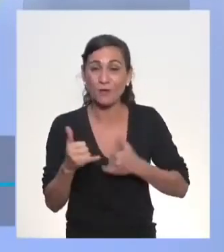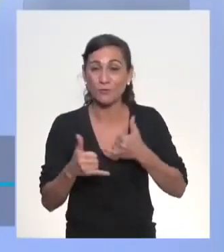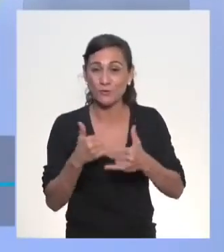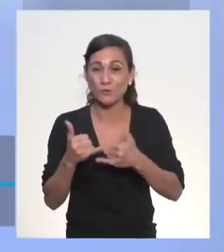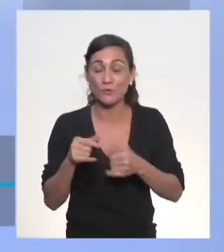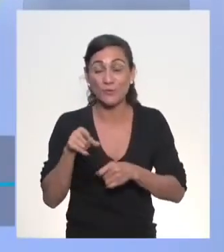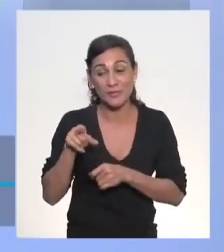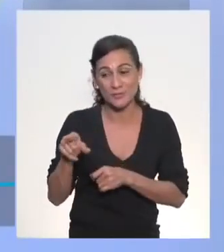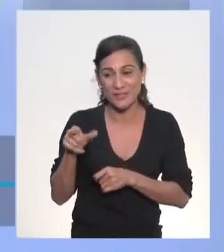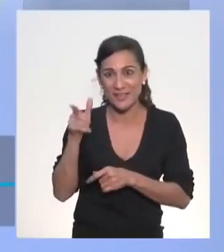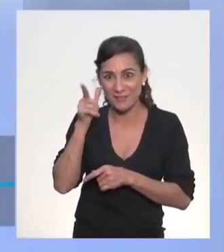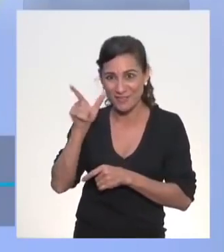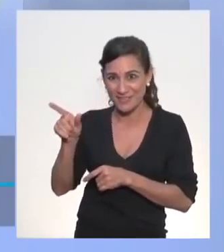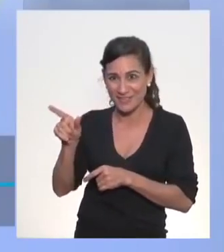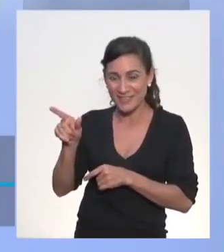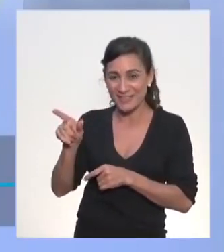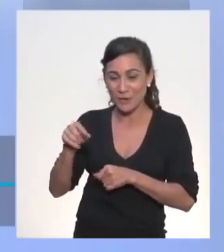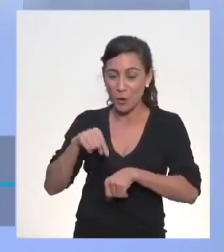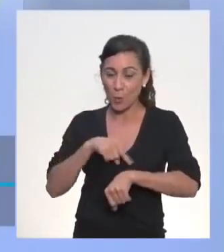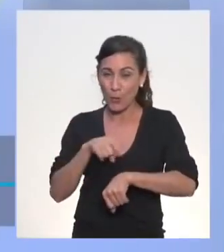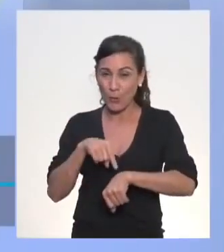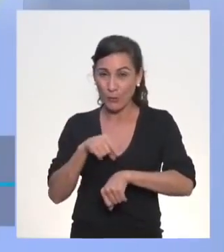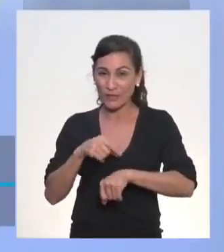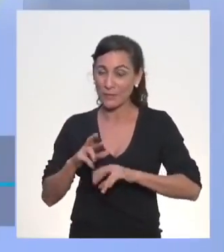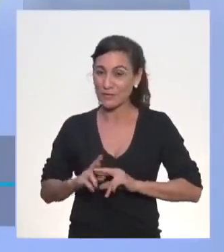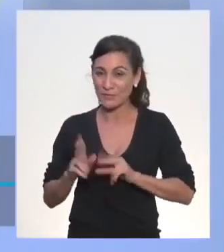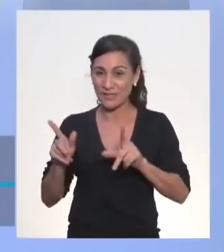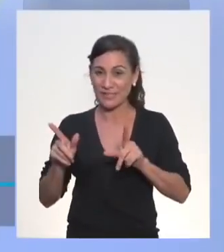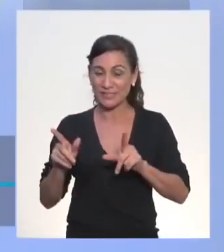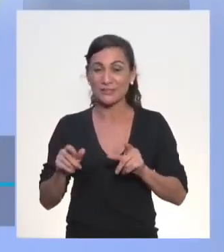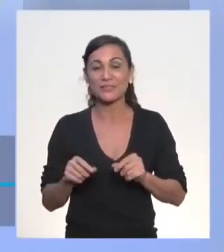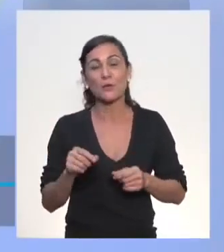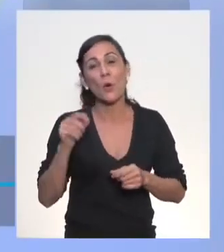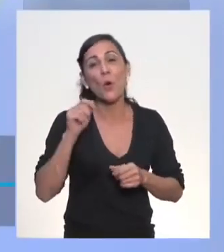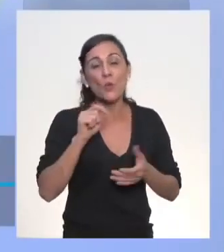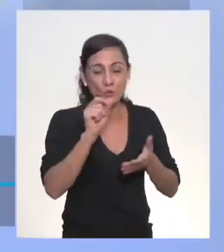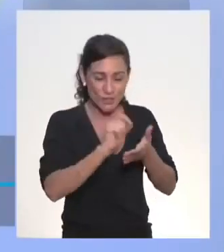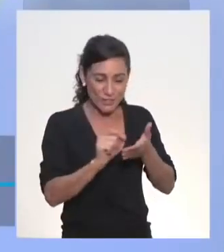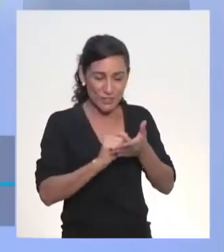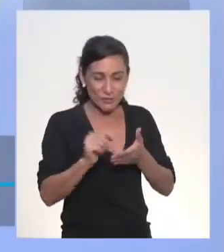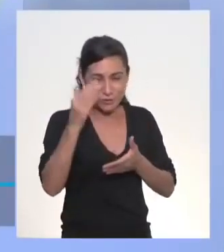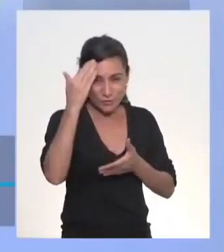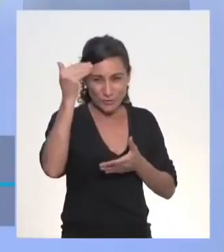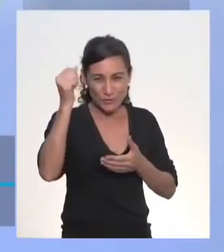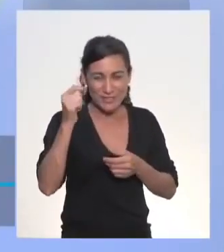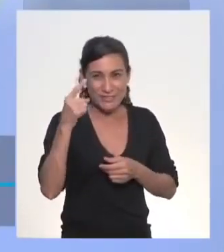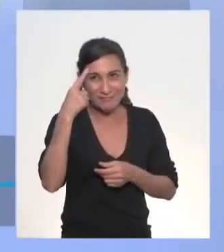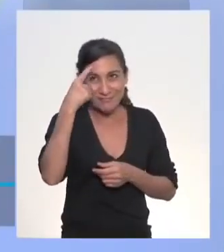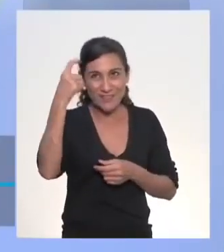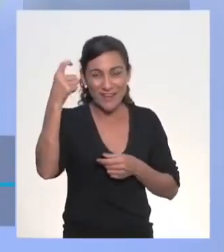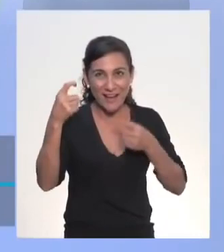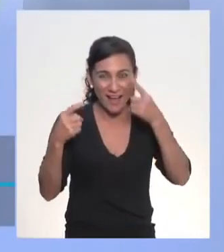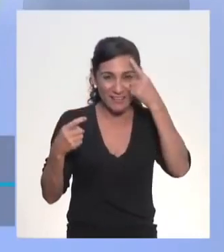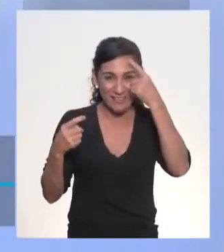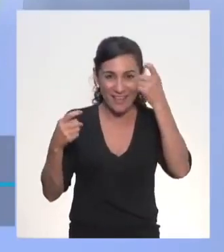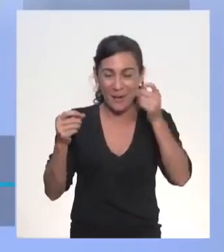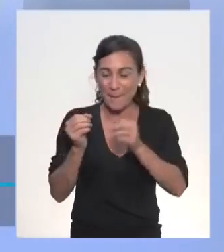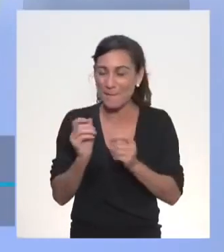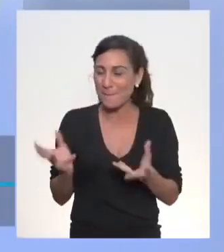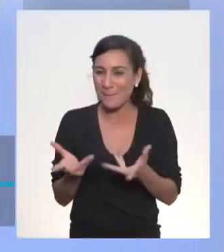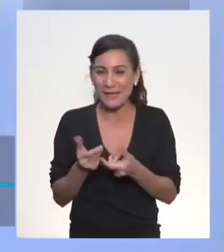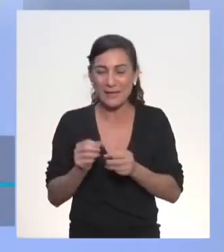está ganhando, o tempo é outro. Os escritores são geniais porque eles conseguem passar essa dimensão do tempo, que